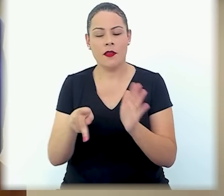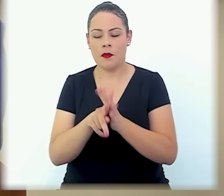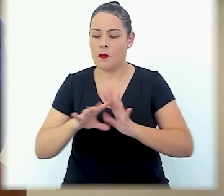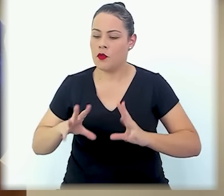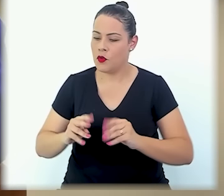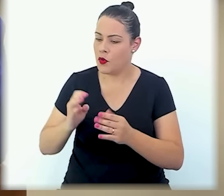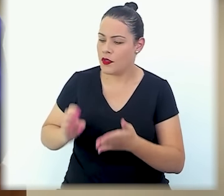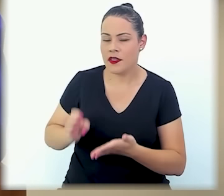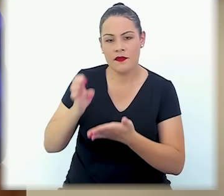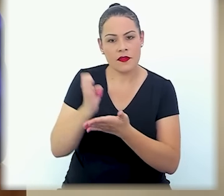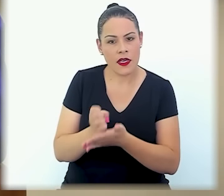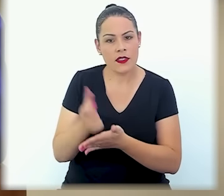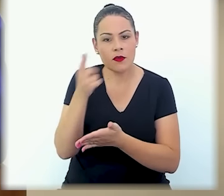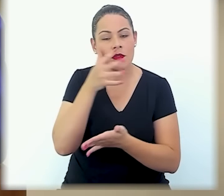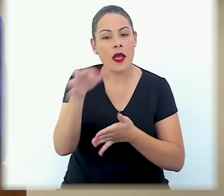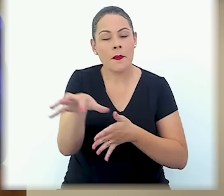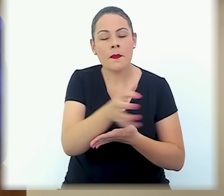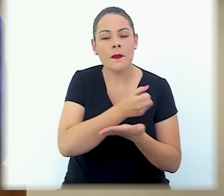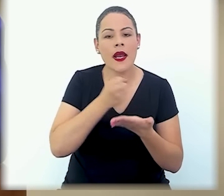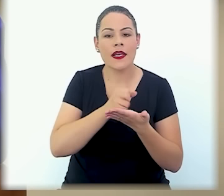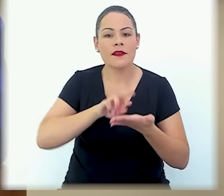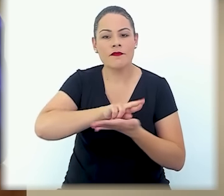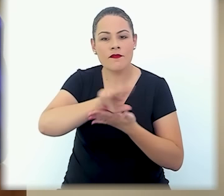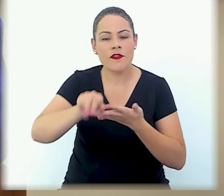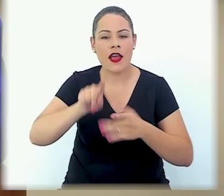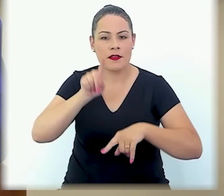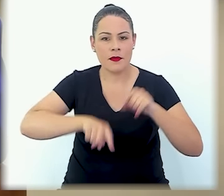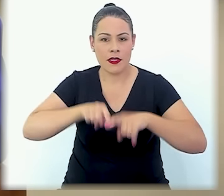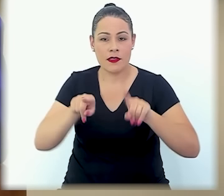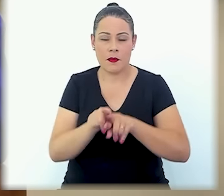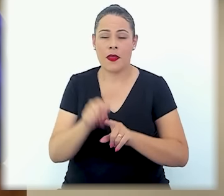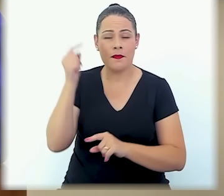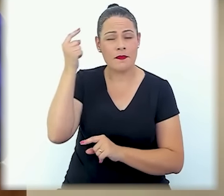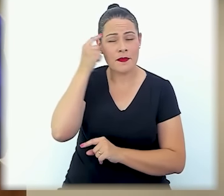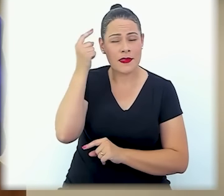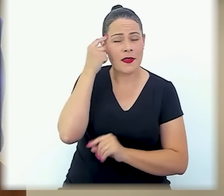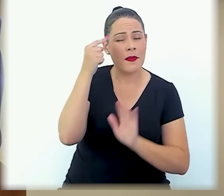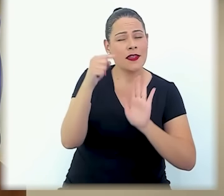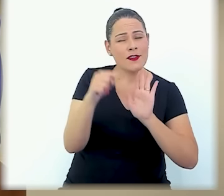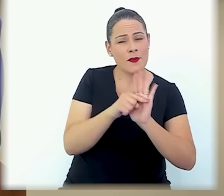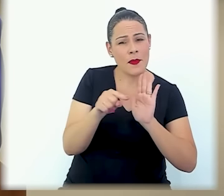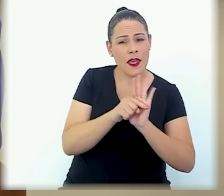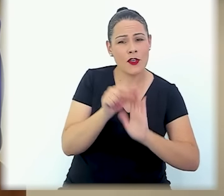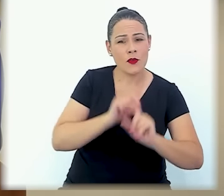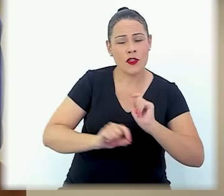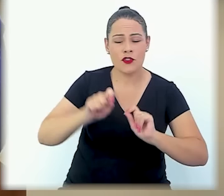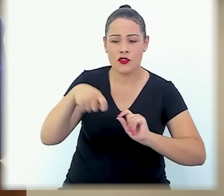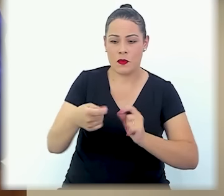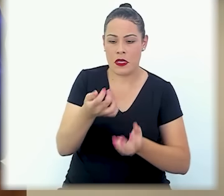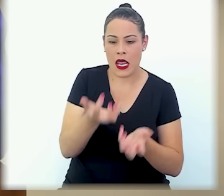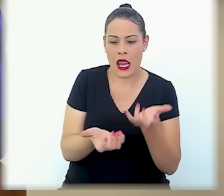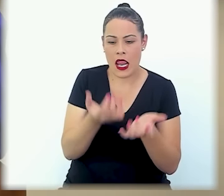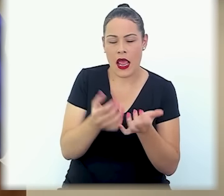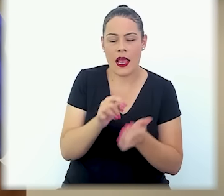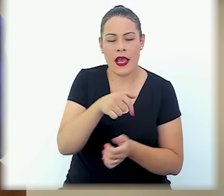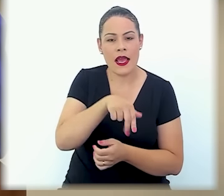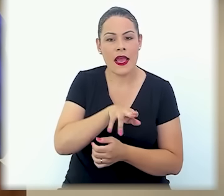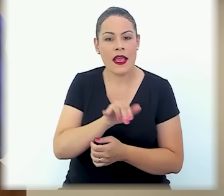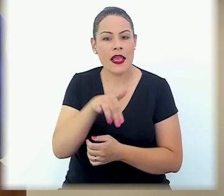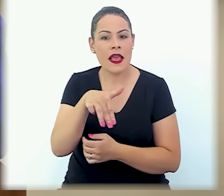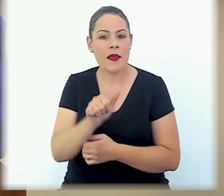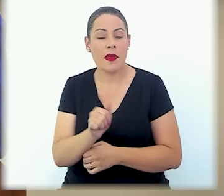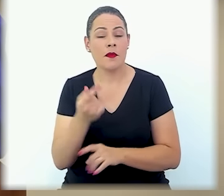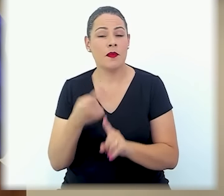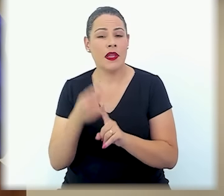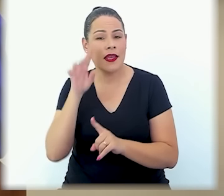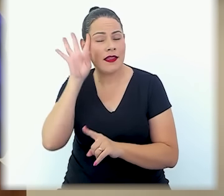a eficiência da coleta dos resíduos, menos pensamentos, na verdade, de queima, né? Eu acho que a